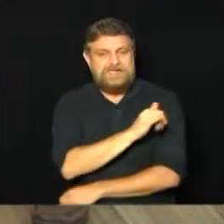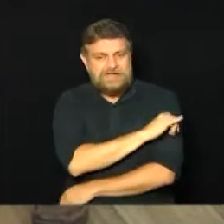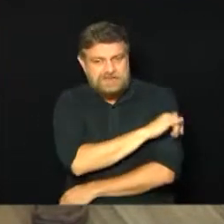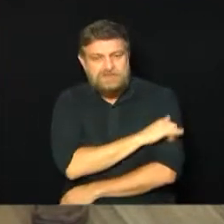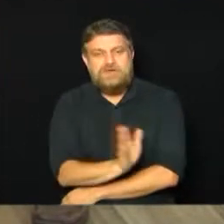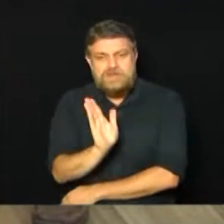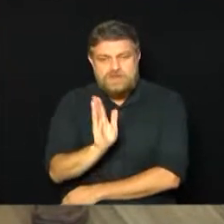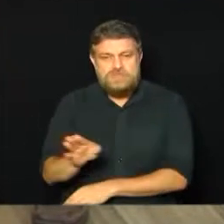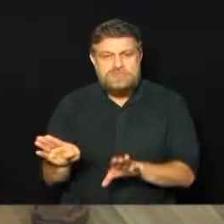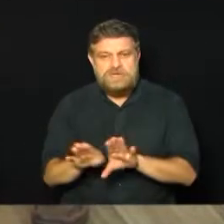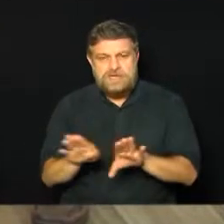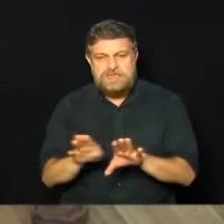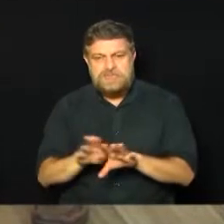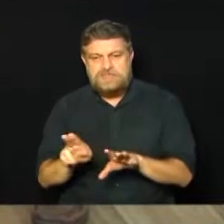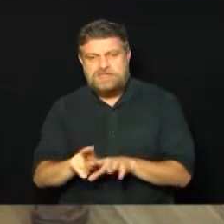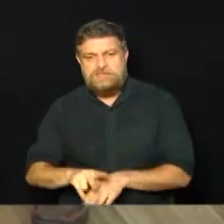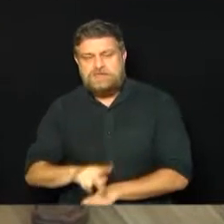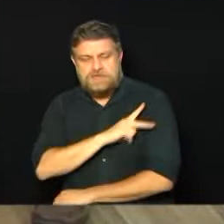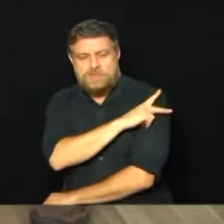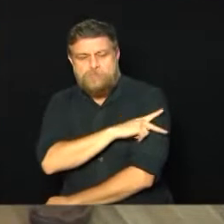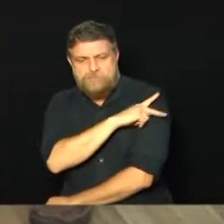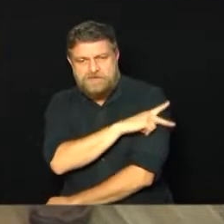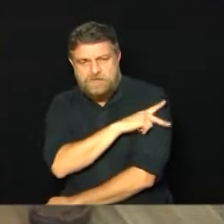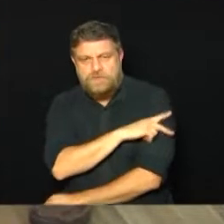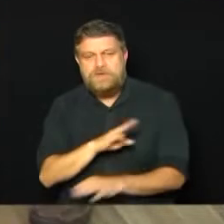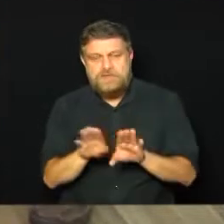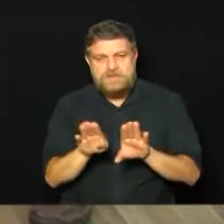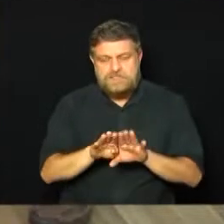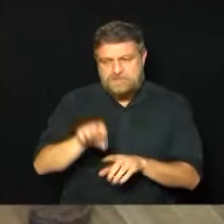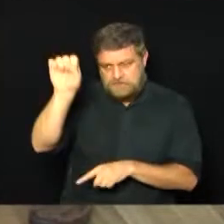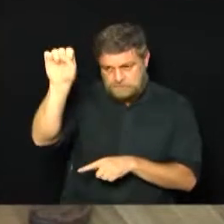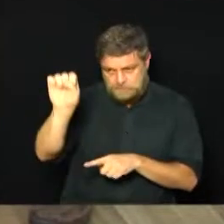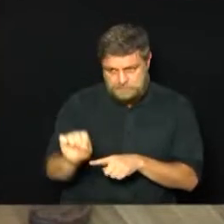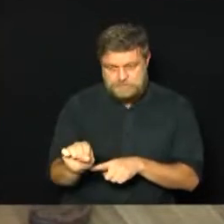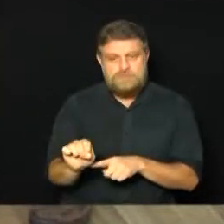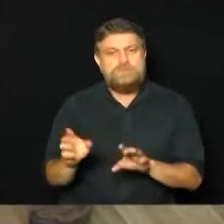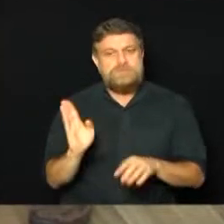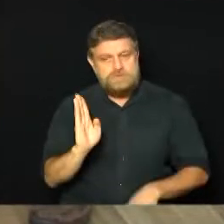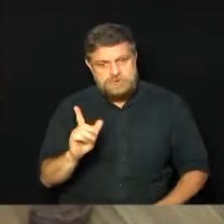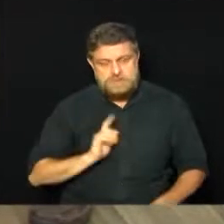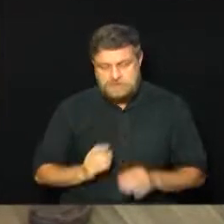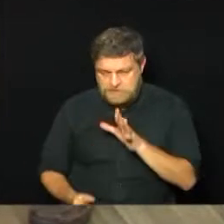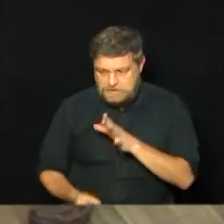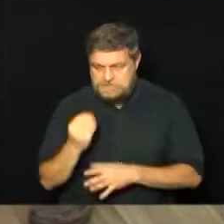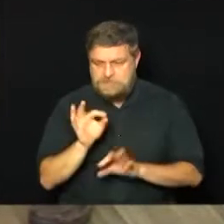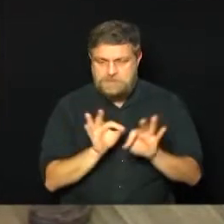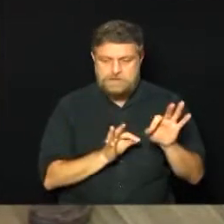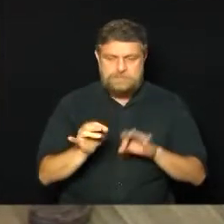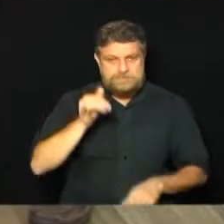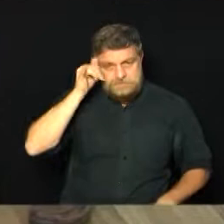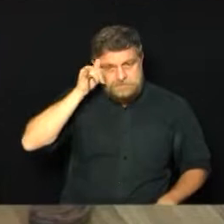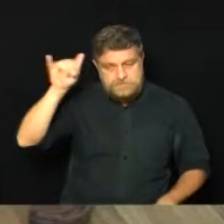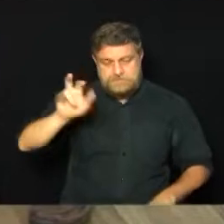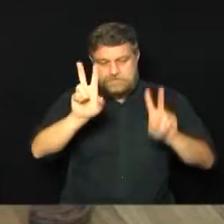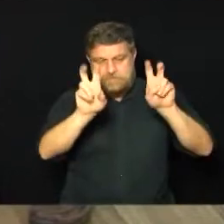teve caso no Piauí, você citou no início do último ano no sul do país. Então, um projeto de prevenção importante esse assunto